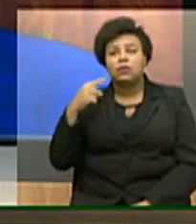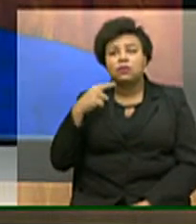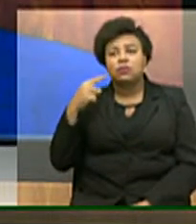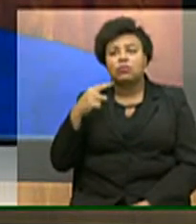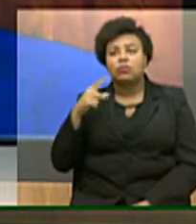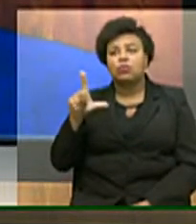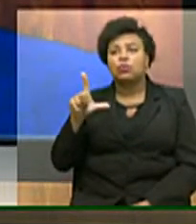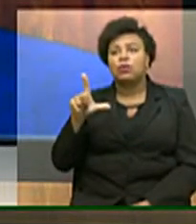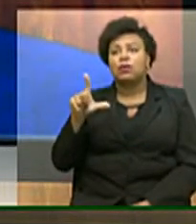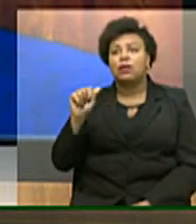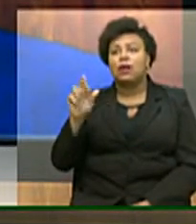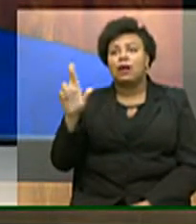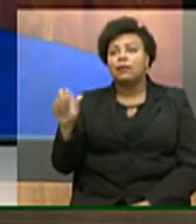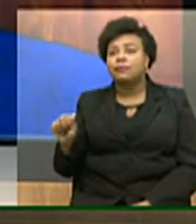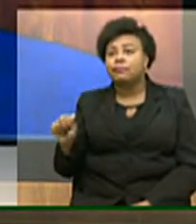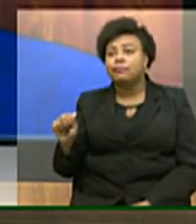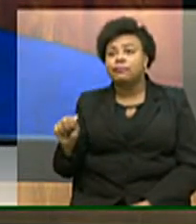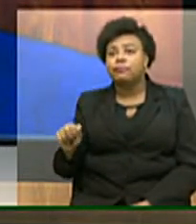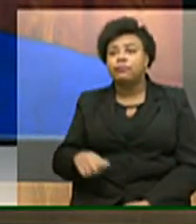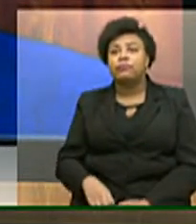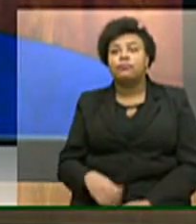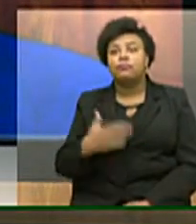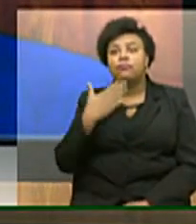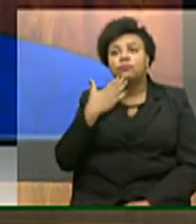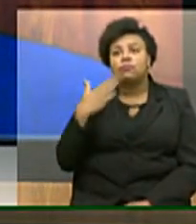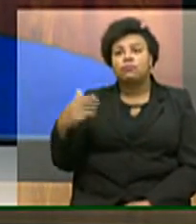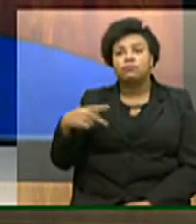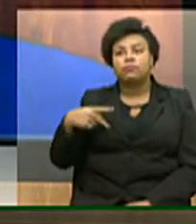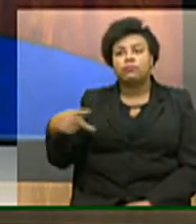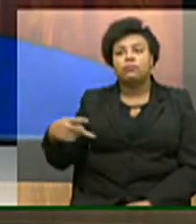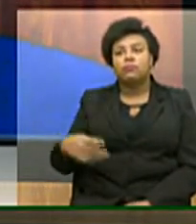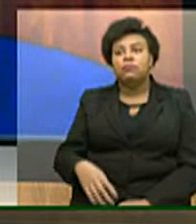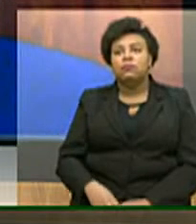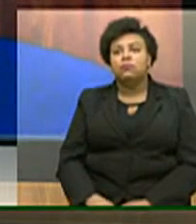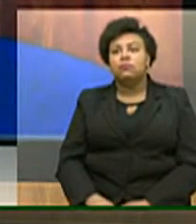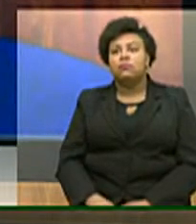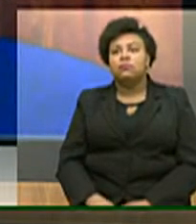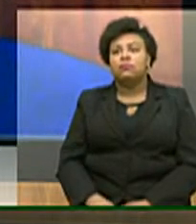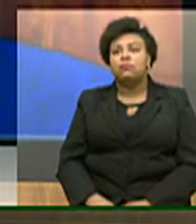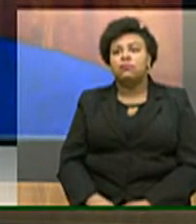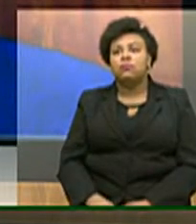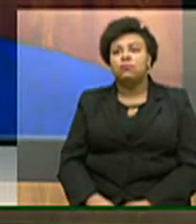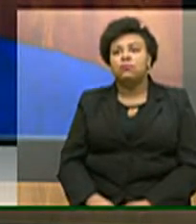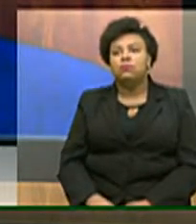deputado Luiz Augusto Lara. Favorável, presidente. Ok.